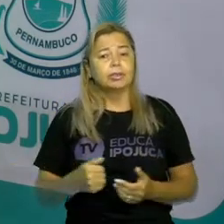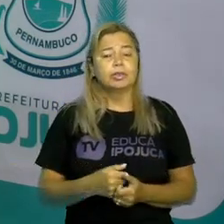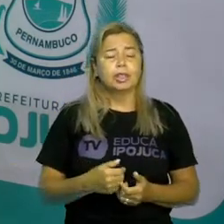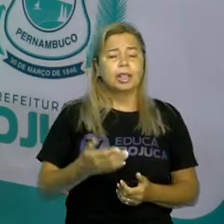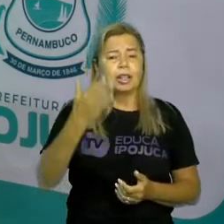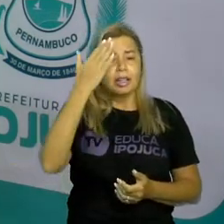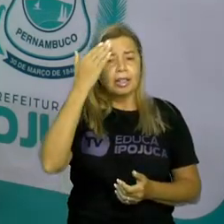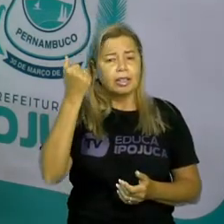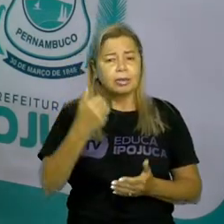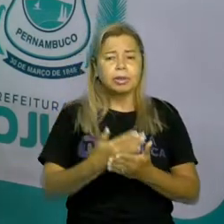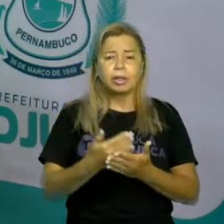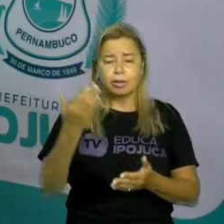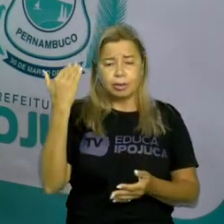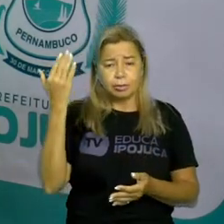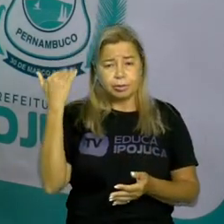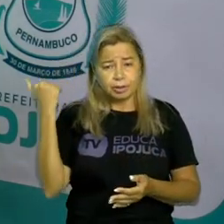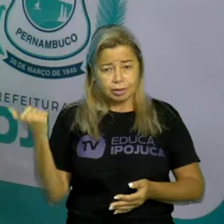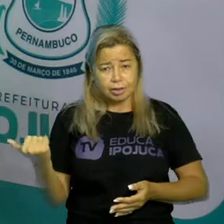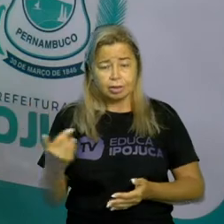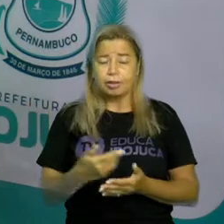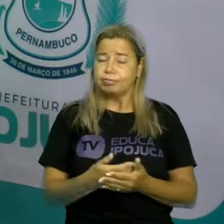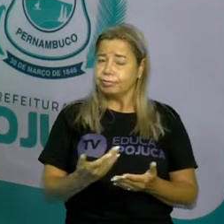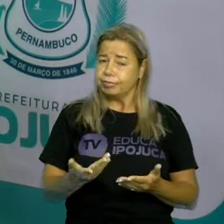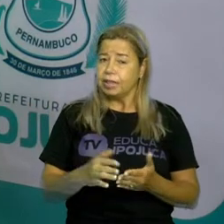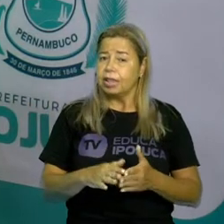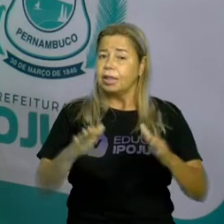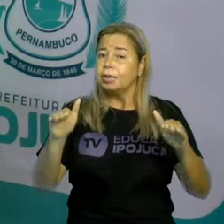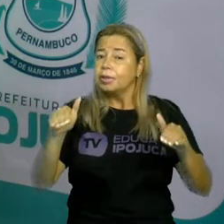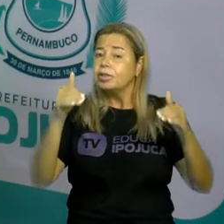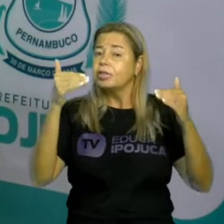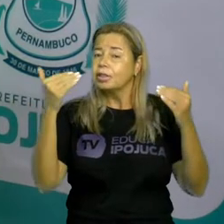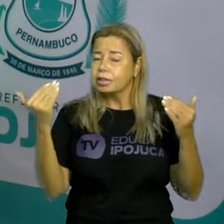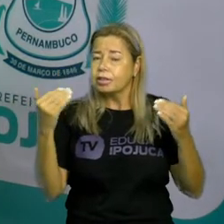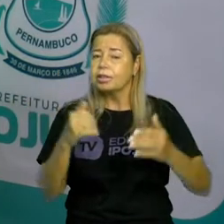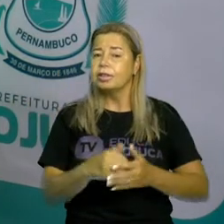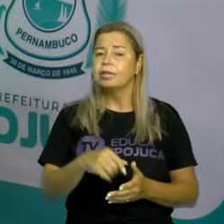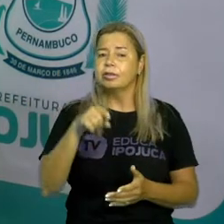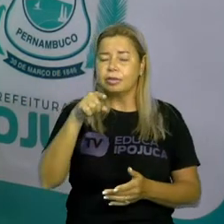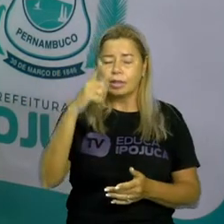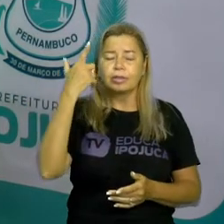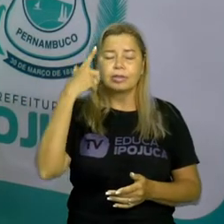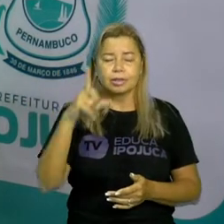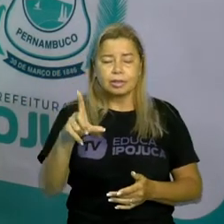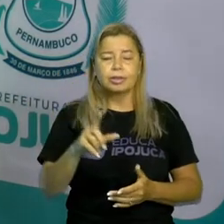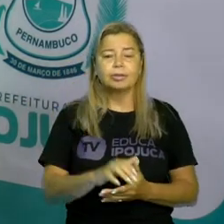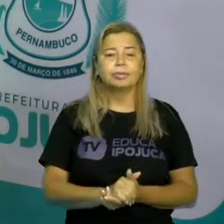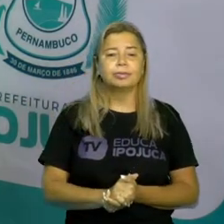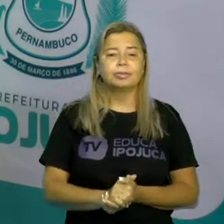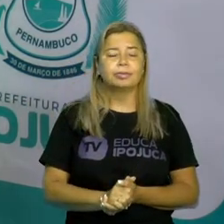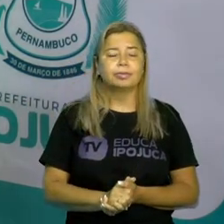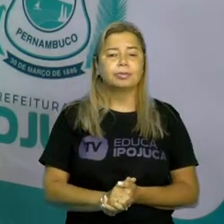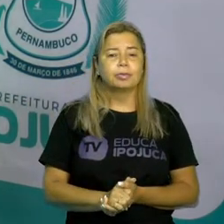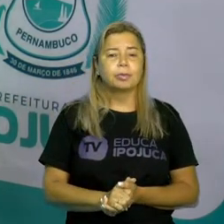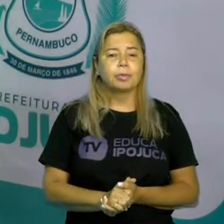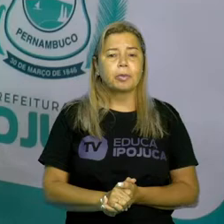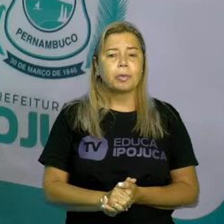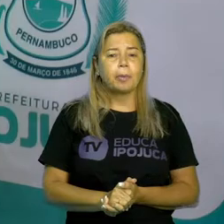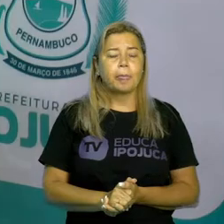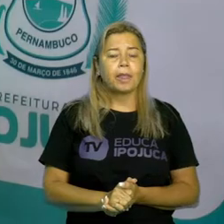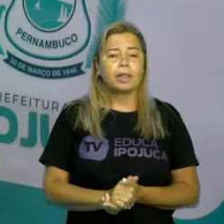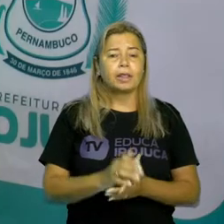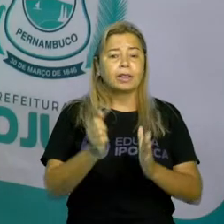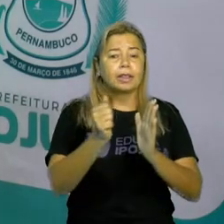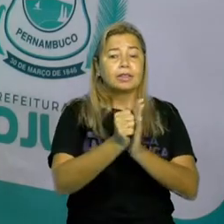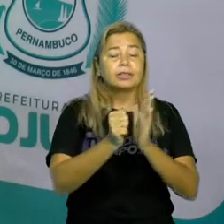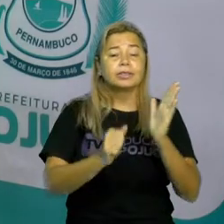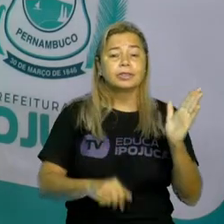o número racional. Mas a gente prestar bem atenção, bastante atenção, a gente consegue, tá bom? Ó, a